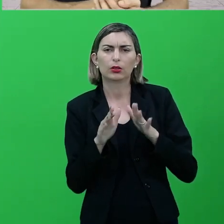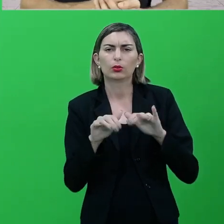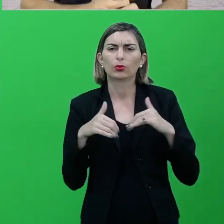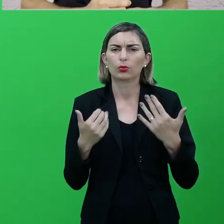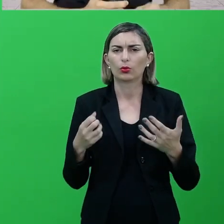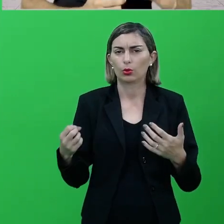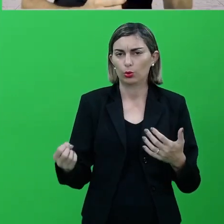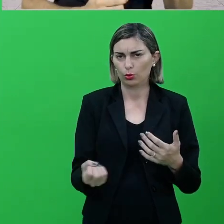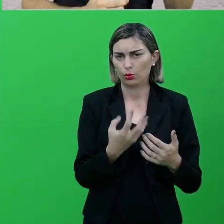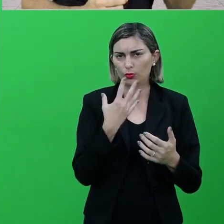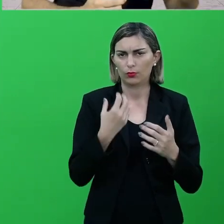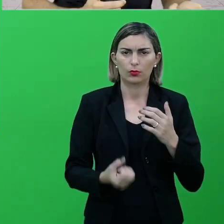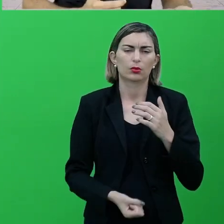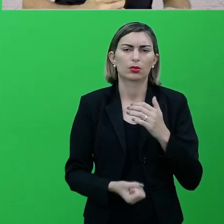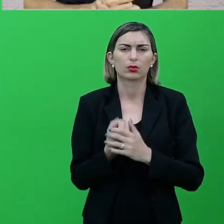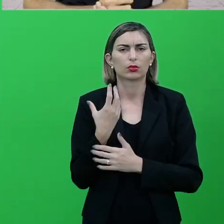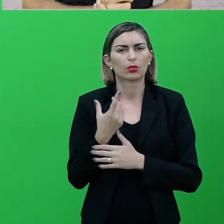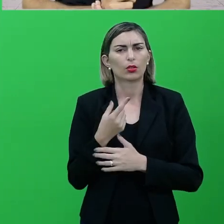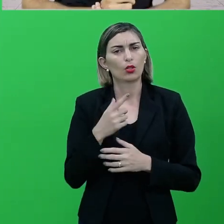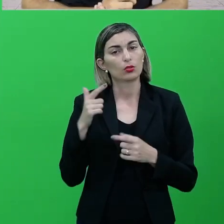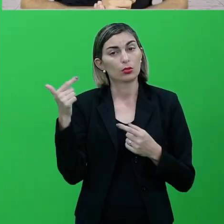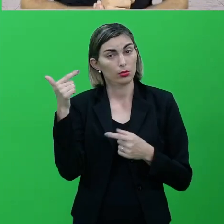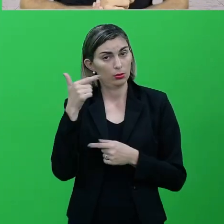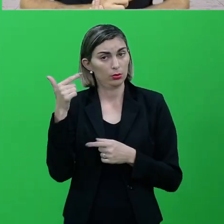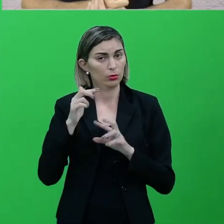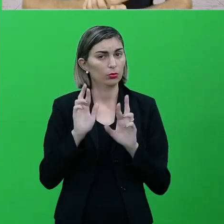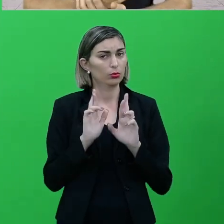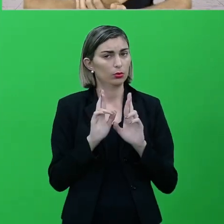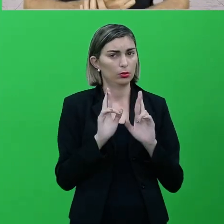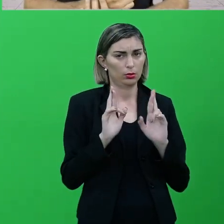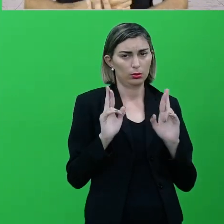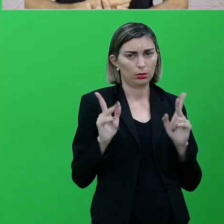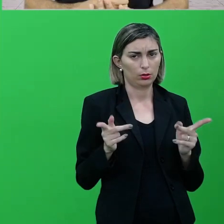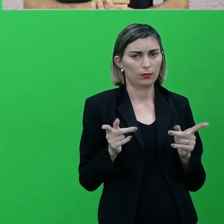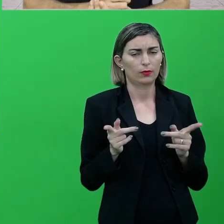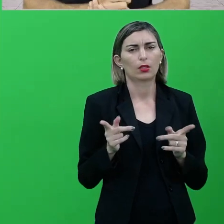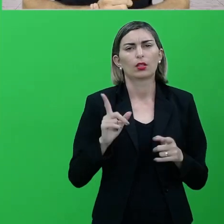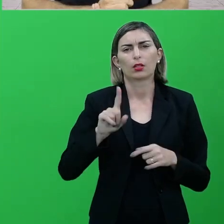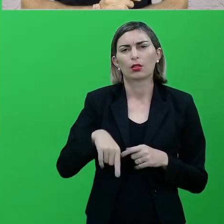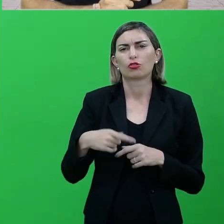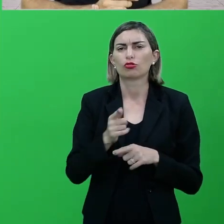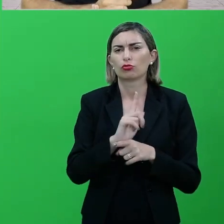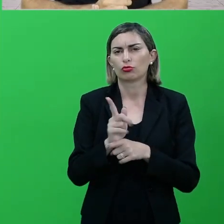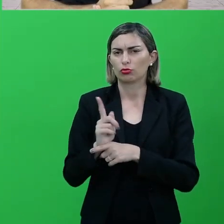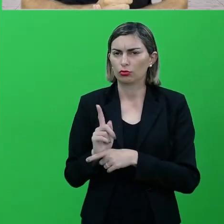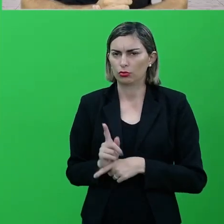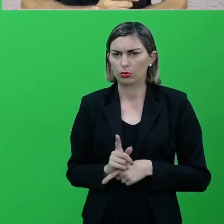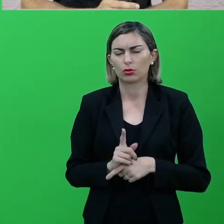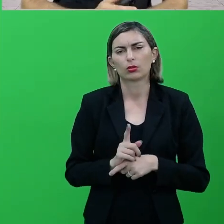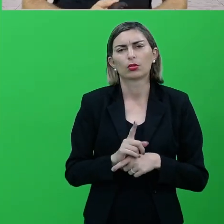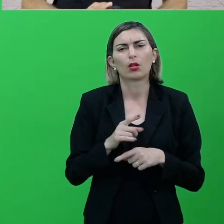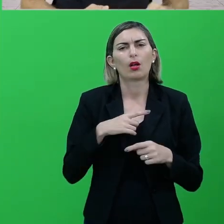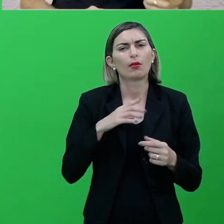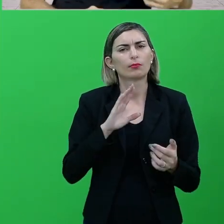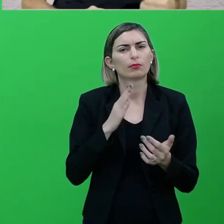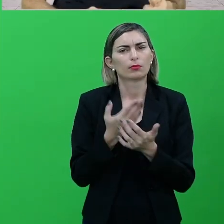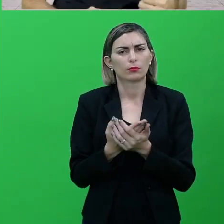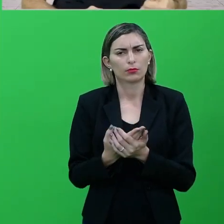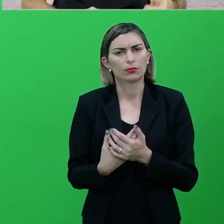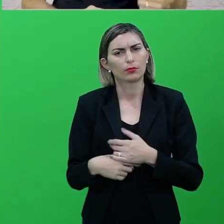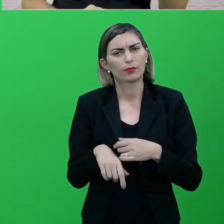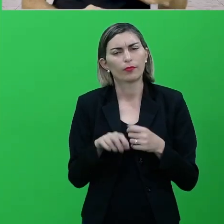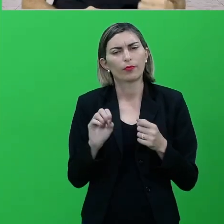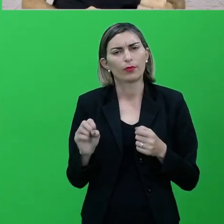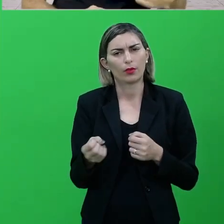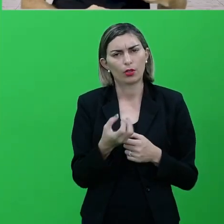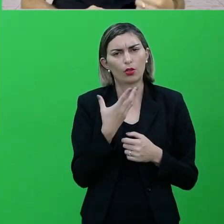inovação é introduzida. Uma segunda diferença com relação à definição do Manual de Oslo é que os gerentes do setor público acreditam firmemente que uma